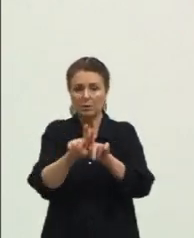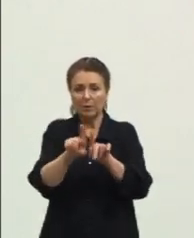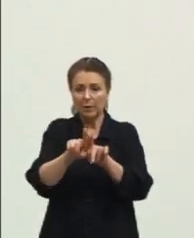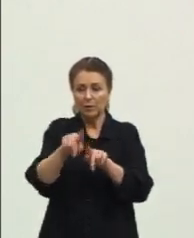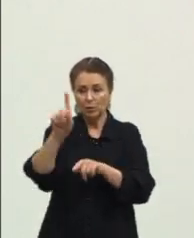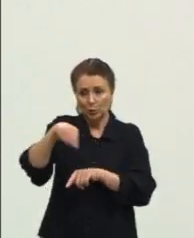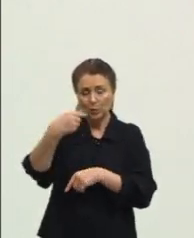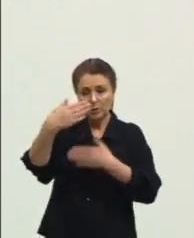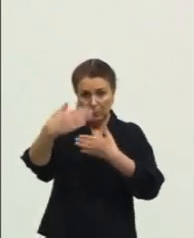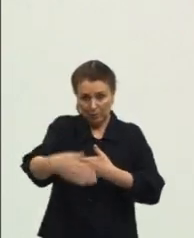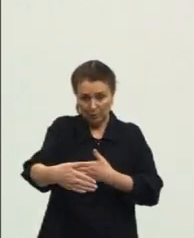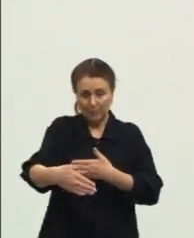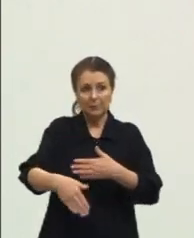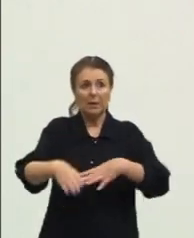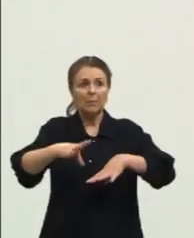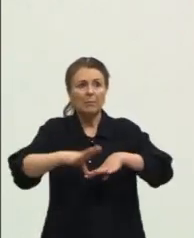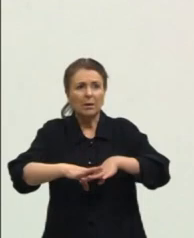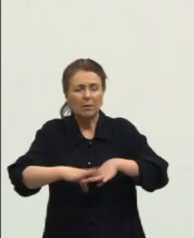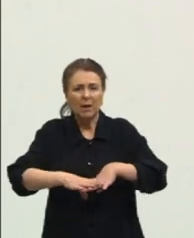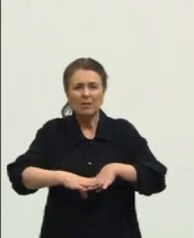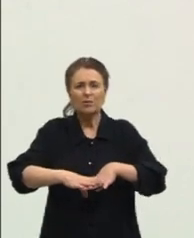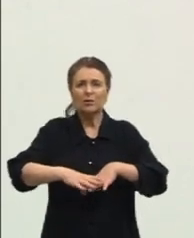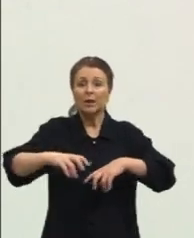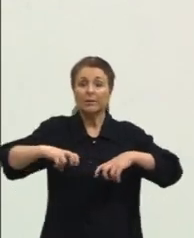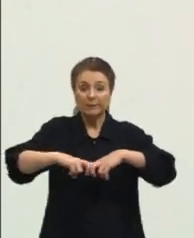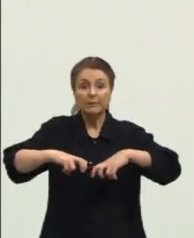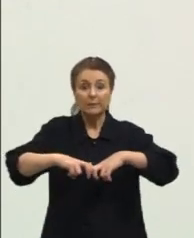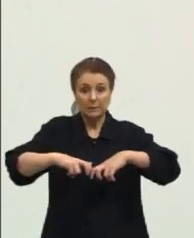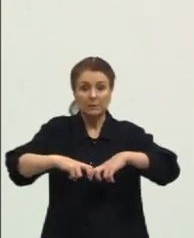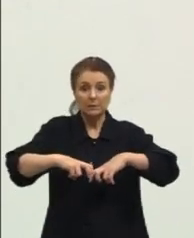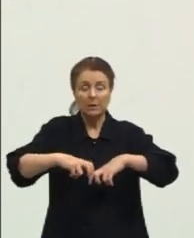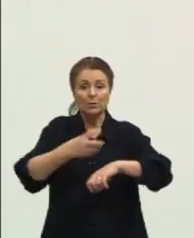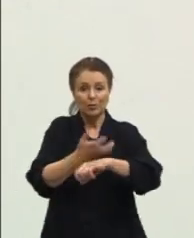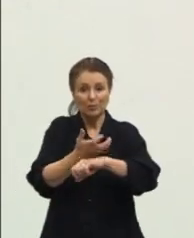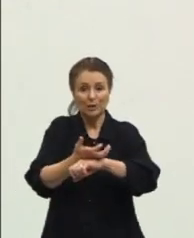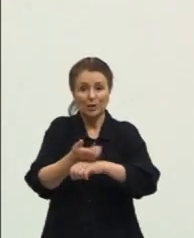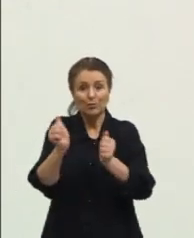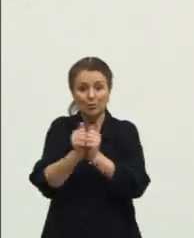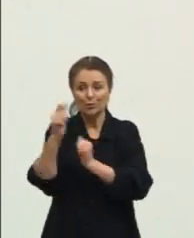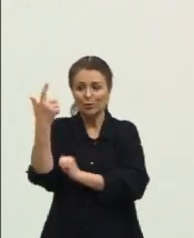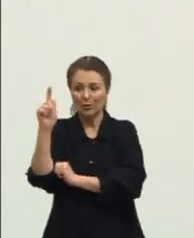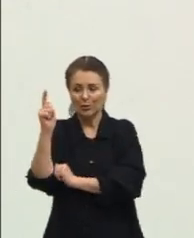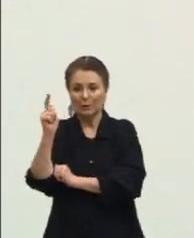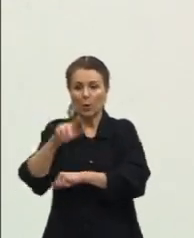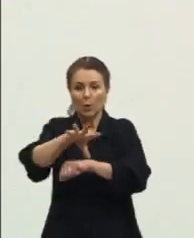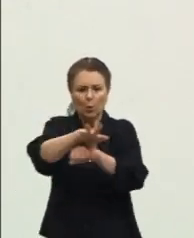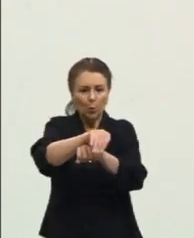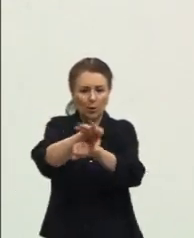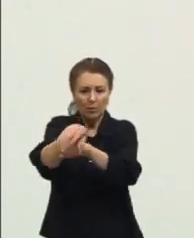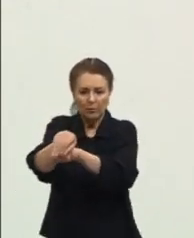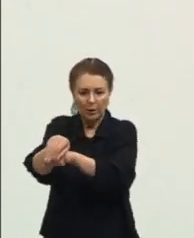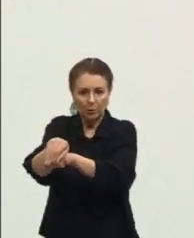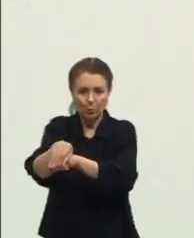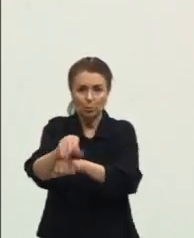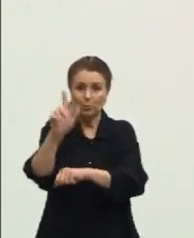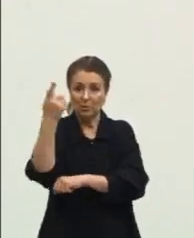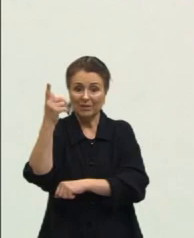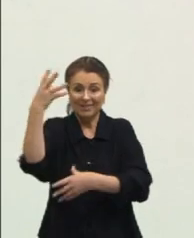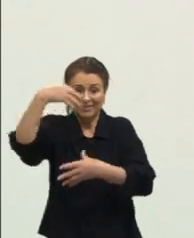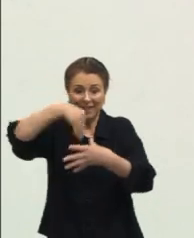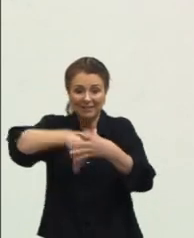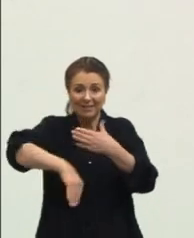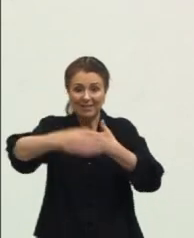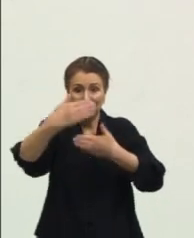Geografia uma na prova de matemática e outra na prova de física Então esse conhecimento muitas vezes ele é cobrado em outras outras